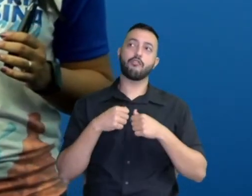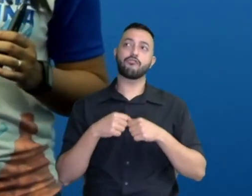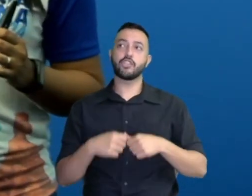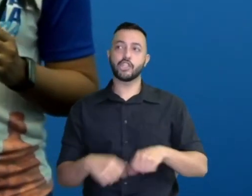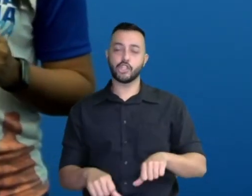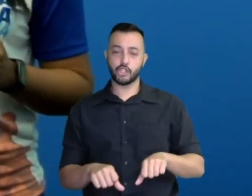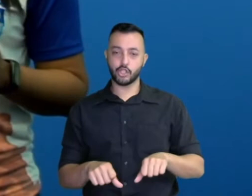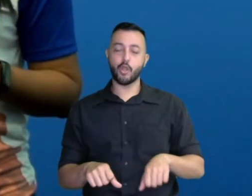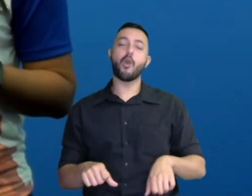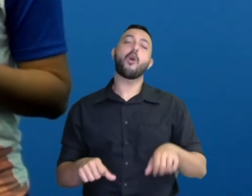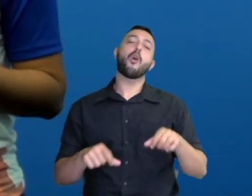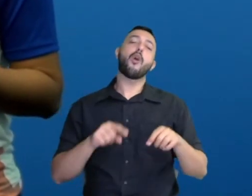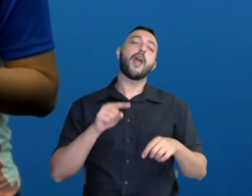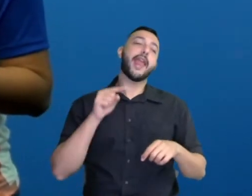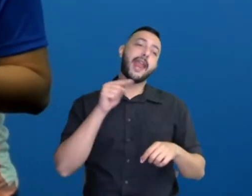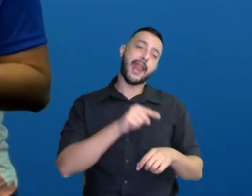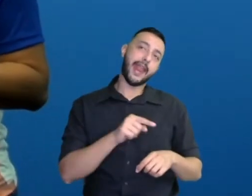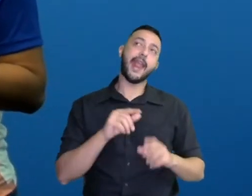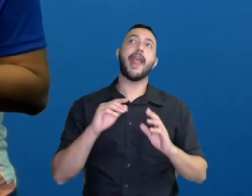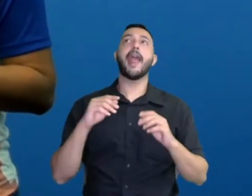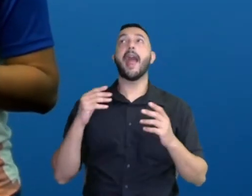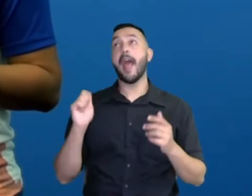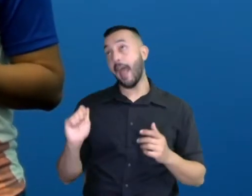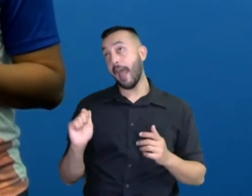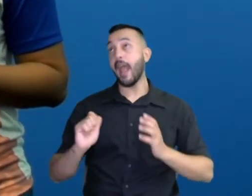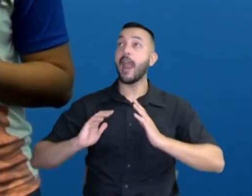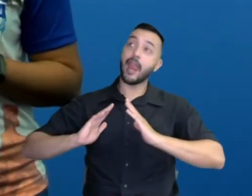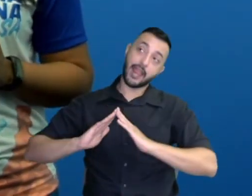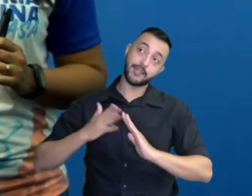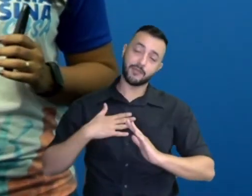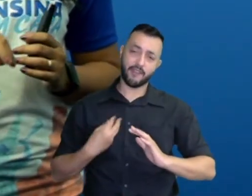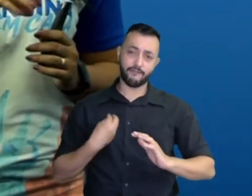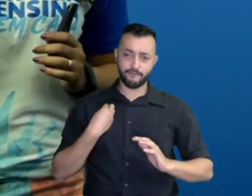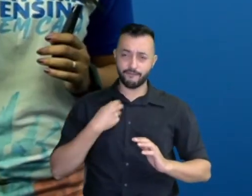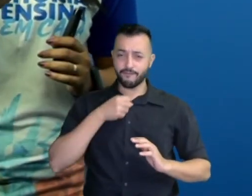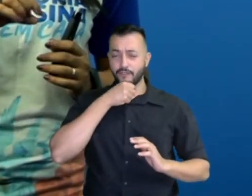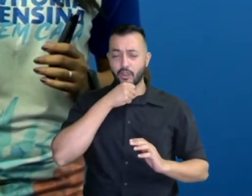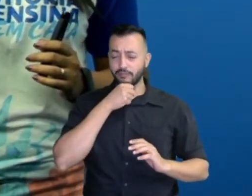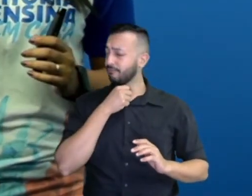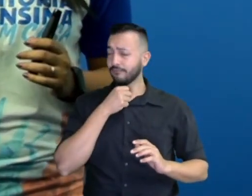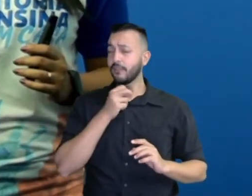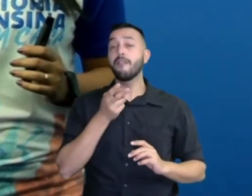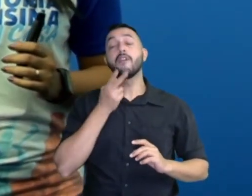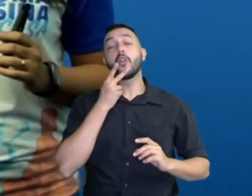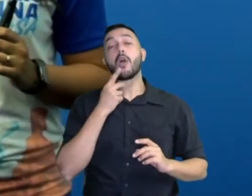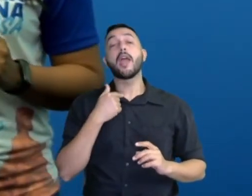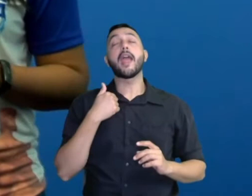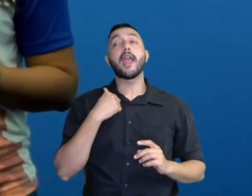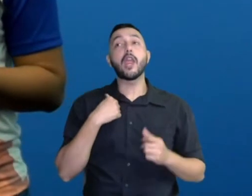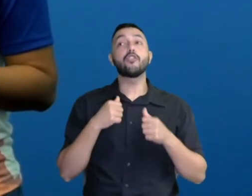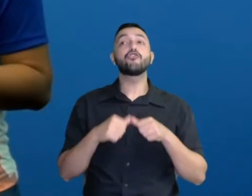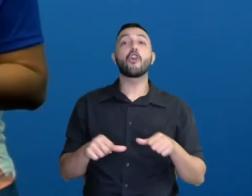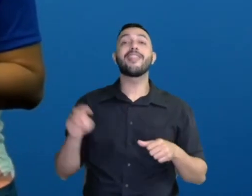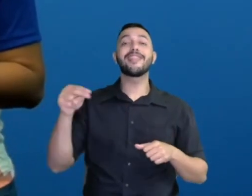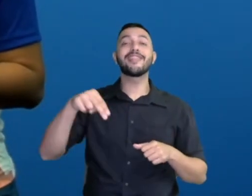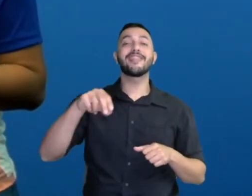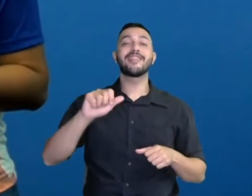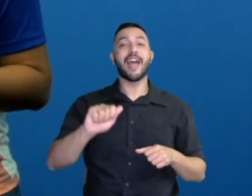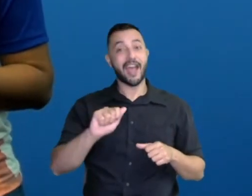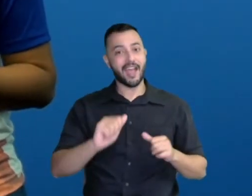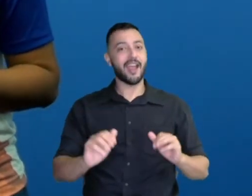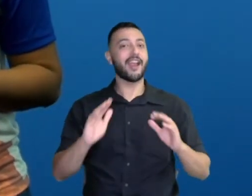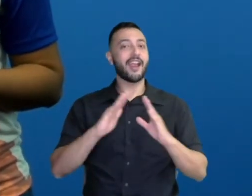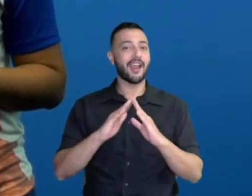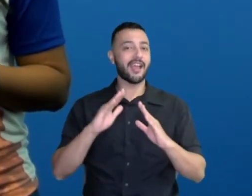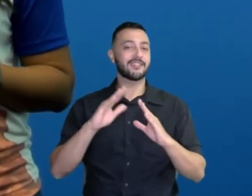estou em a casa da minha avó. A gente não diz assim, a gente diz, eu estou na casa da minha avó.